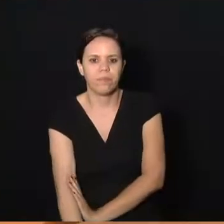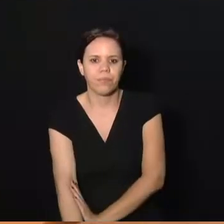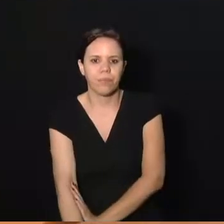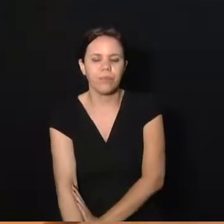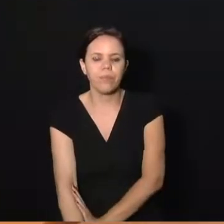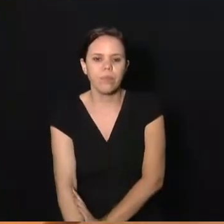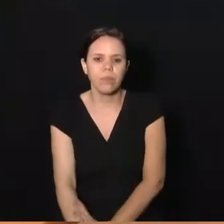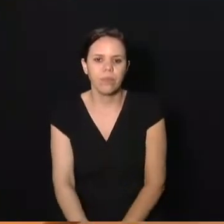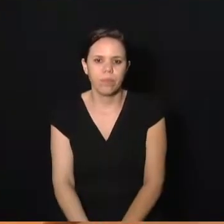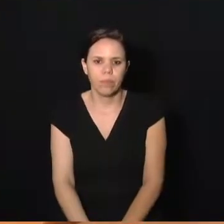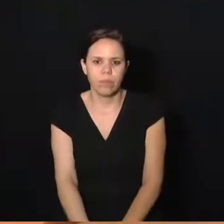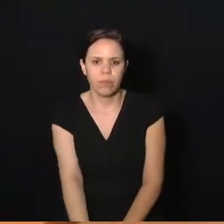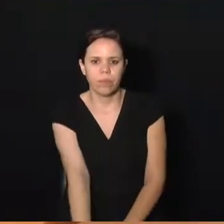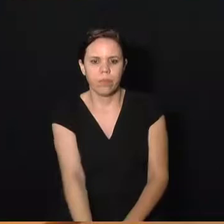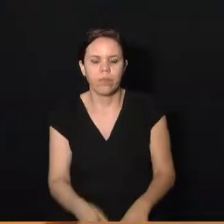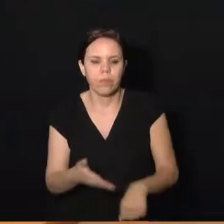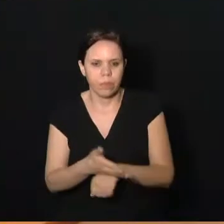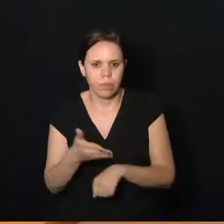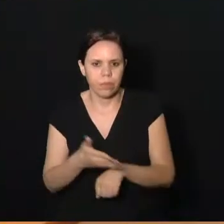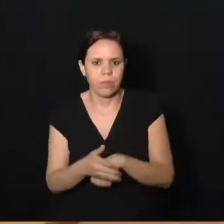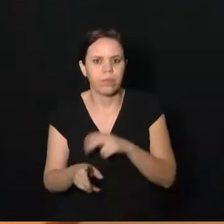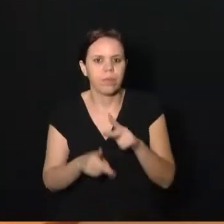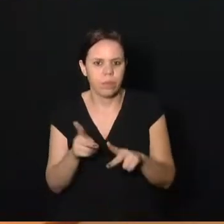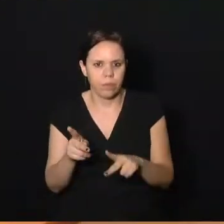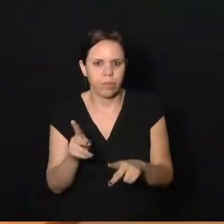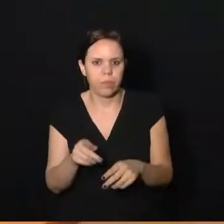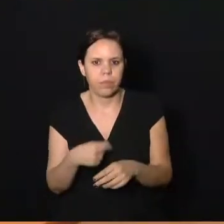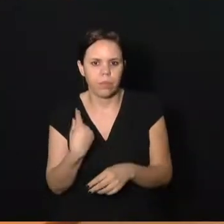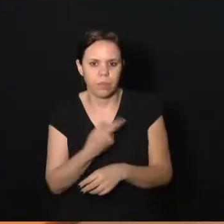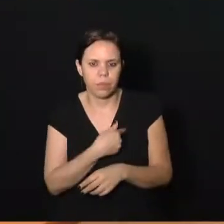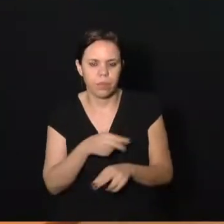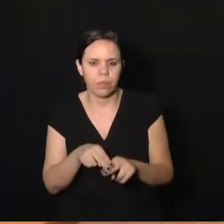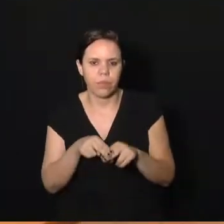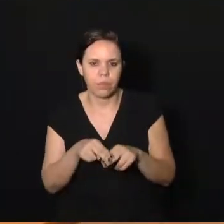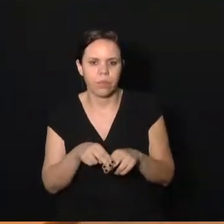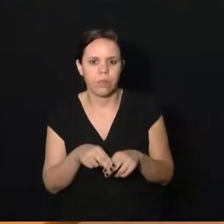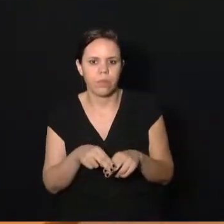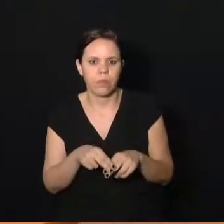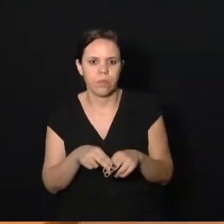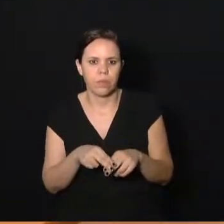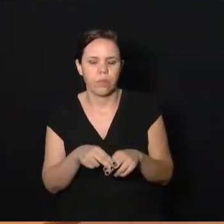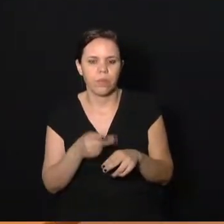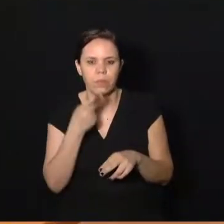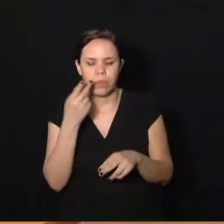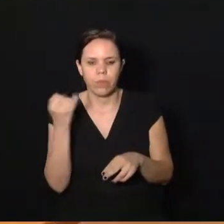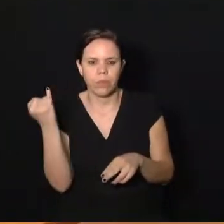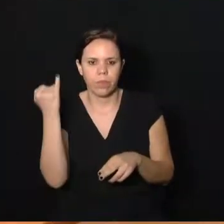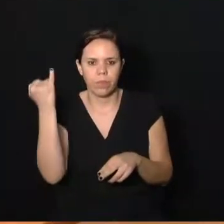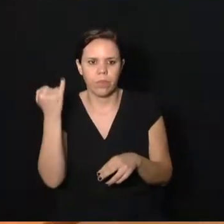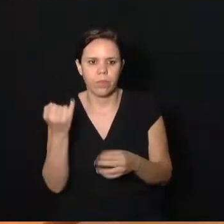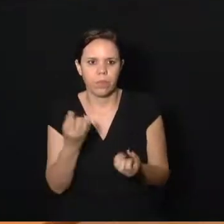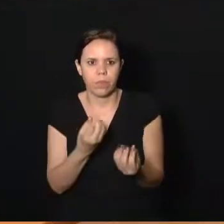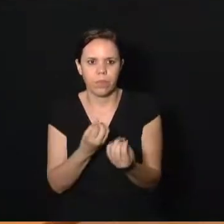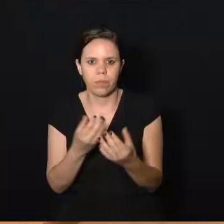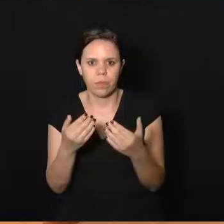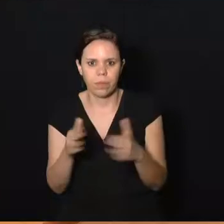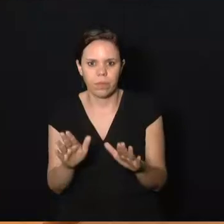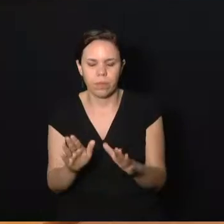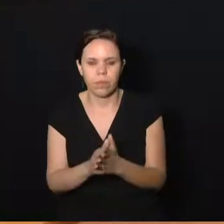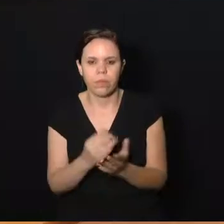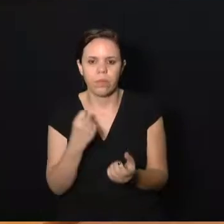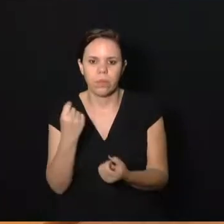Em relação à participação das pessoas, é por isso que a gente também preza, por isso que eu falei que é importante os dados abertos. Alguns